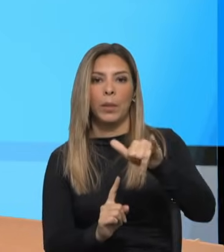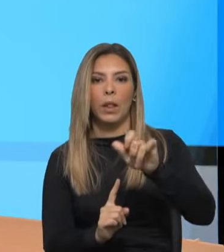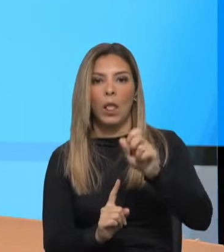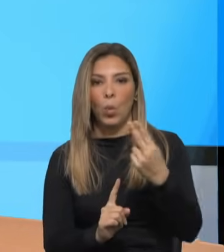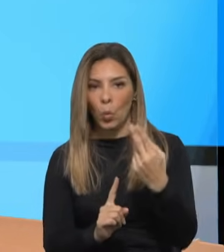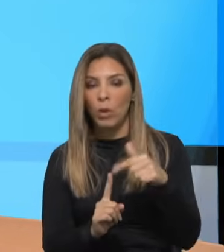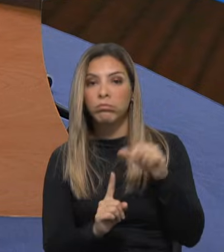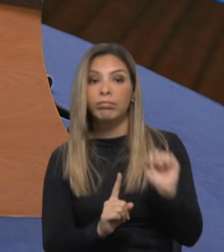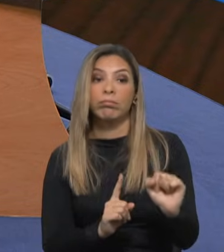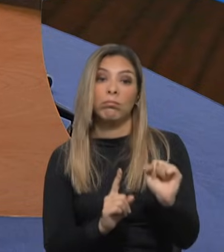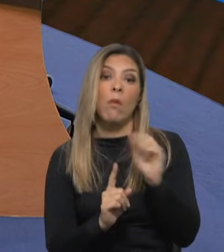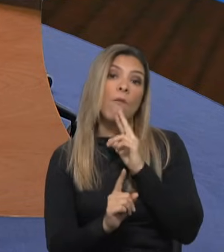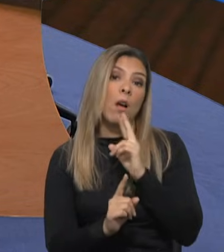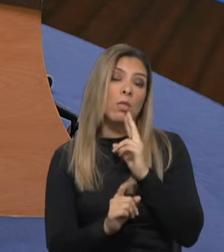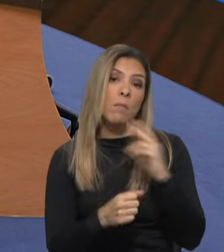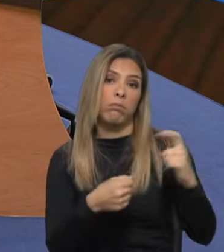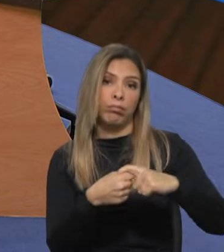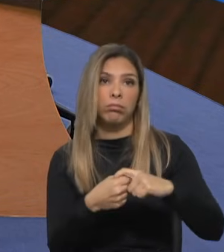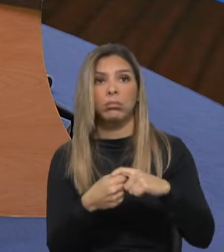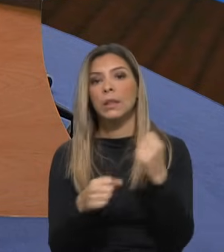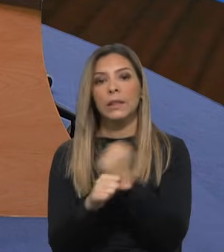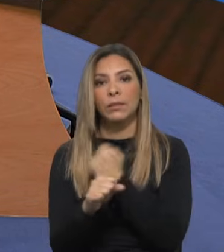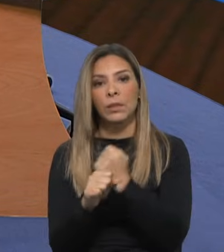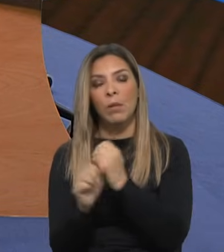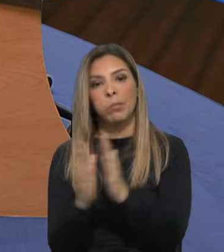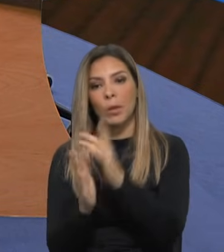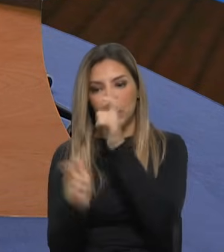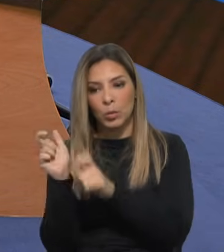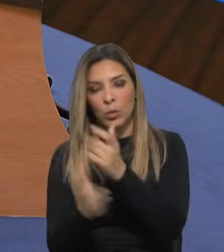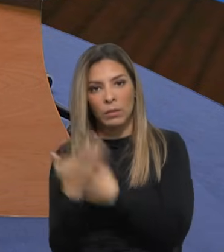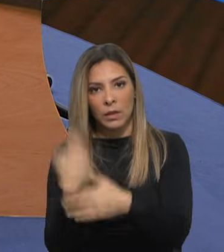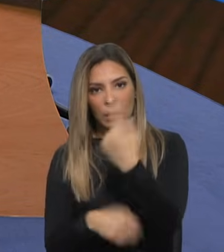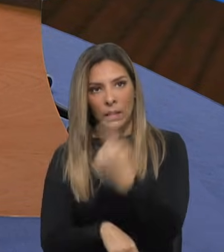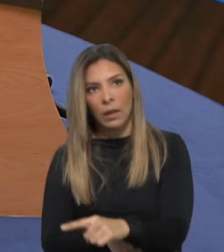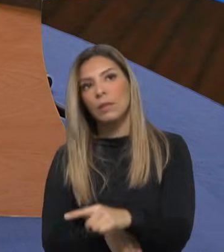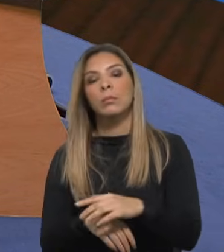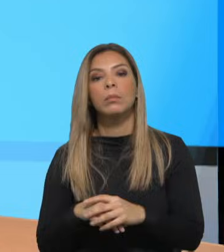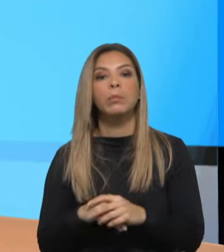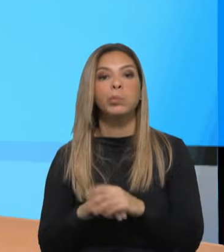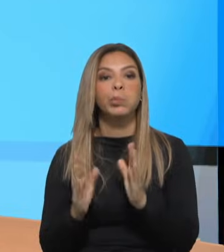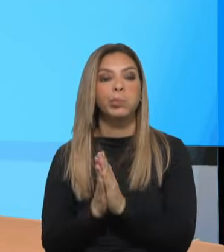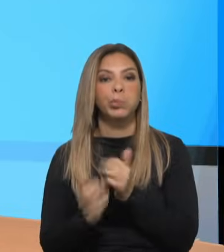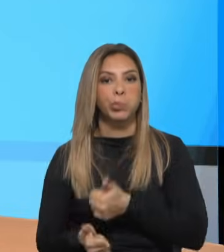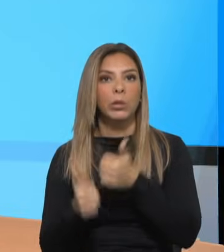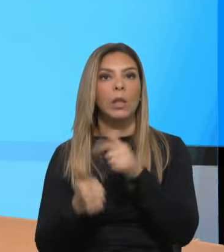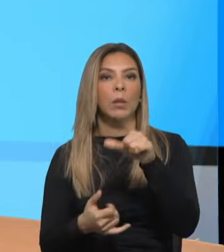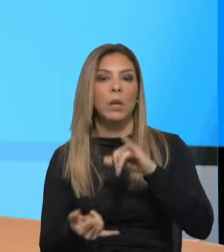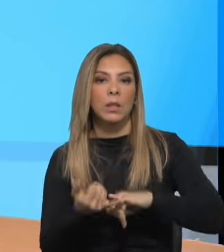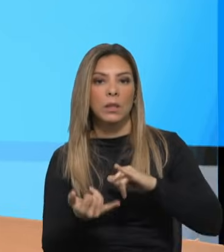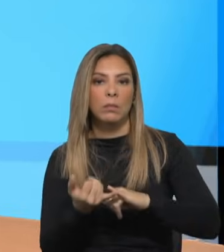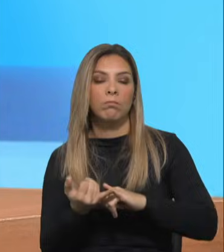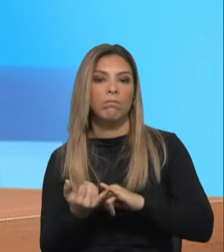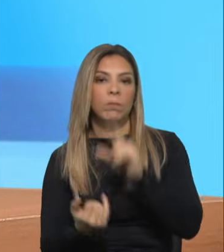Fátima, numa colaboração com o Serviço Pastoral a Pessoas com Deficiência da Conferência Episcopal e também a Associação dos